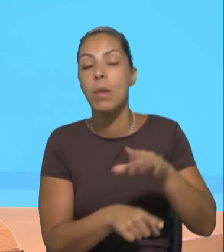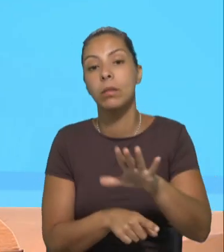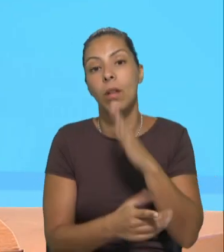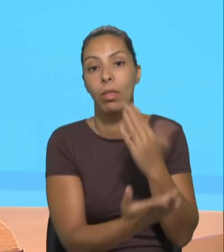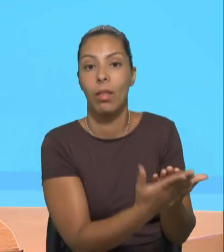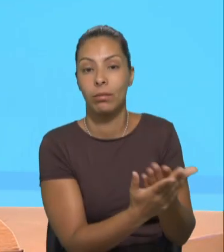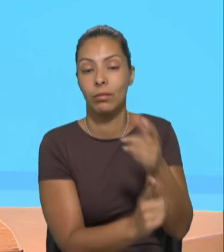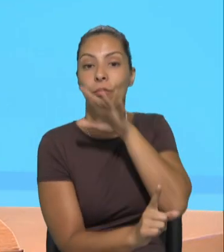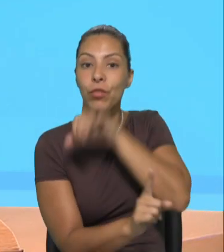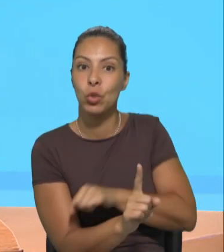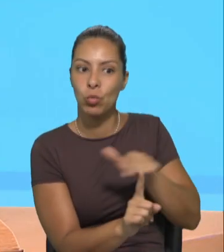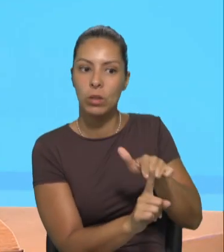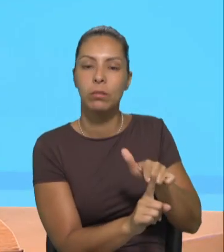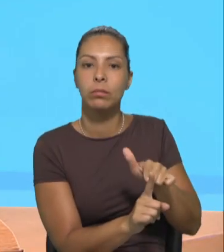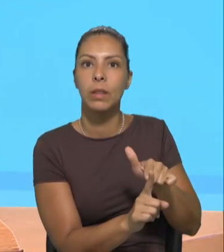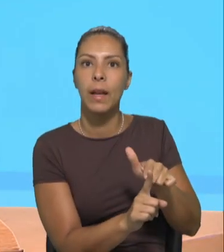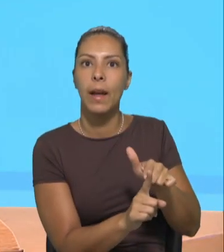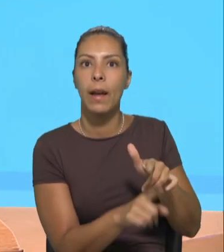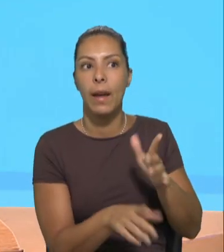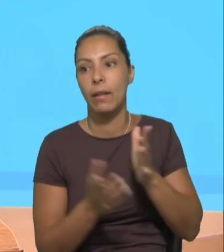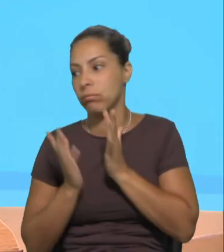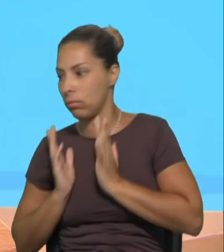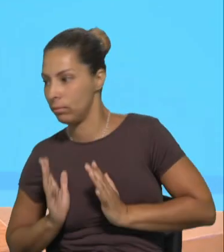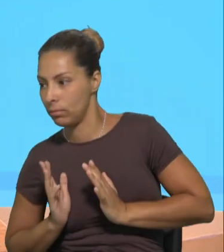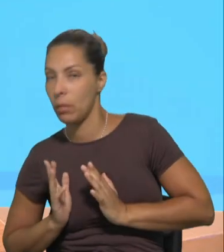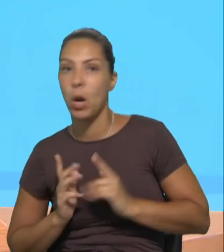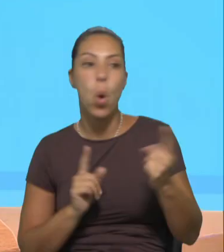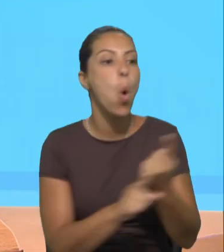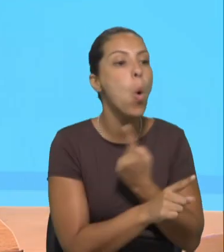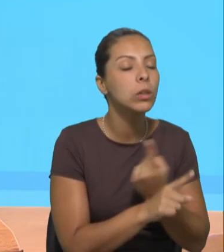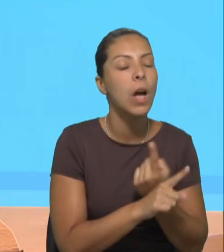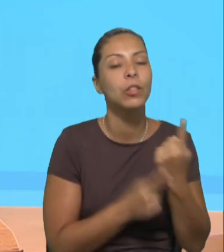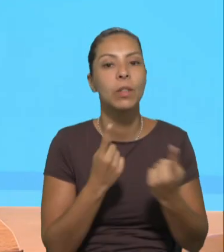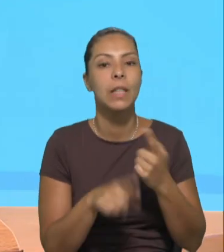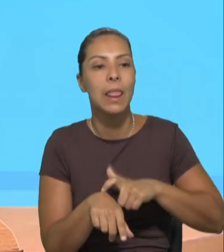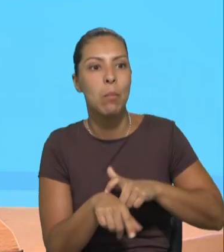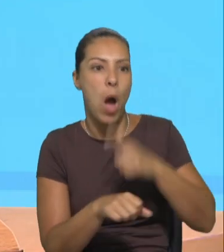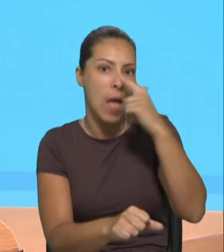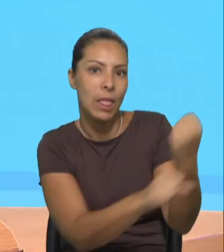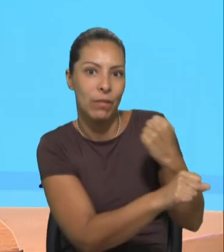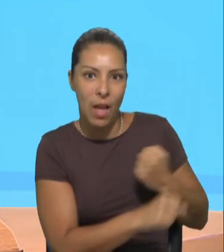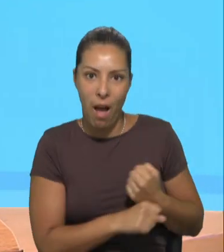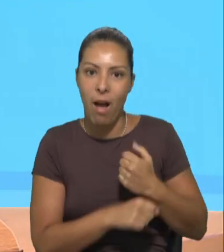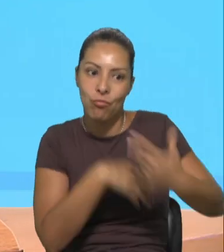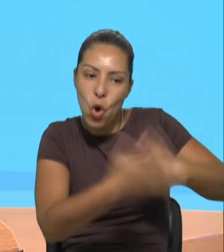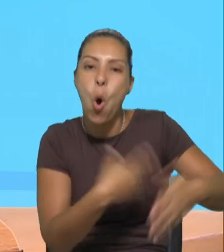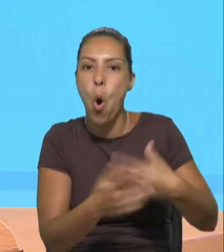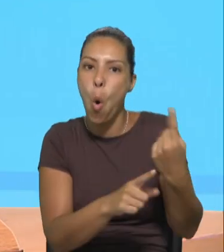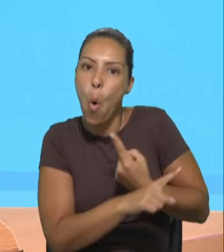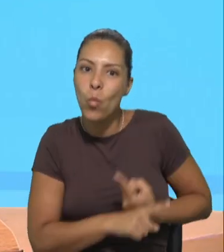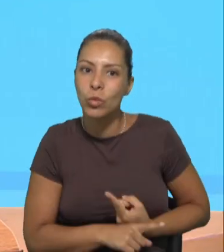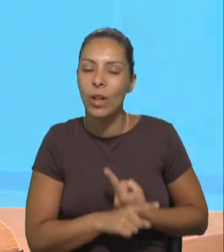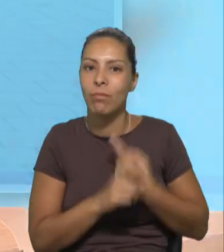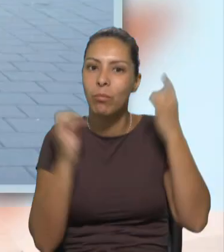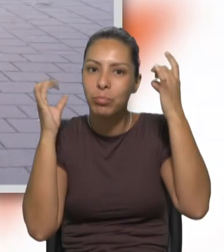com... Parece até paradoxal em relação ao descanso, porque tempos de férias com muita atividade. Com muita atividade. Muita atividade não física. Era só o descanso